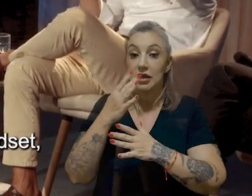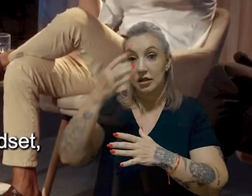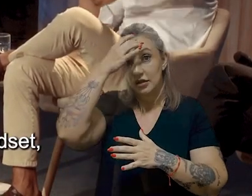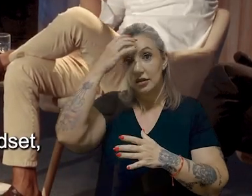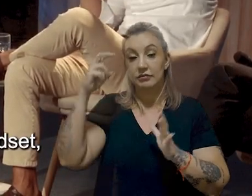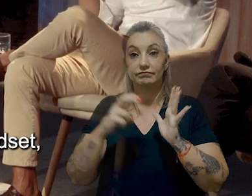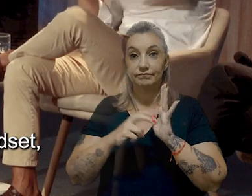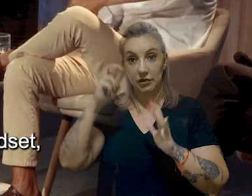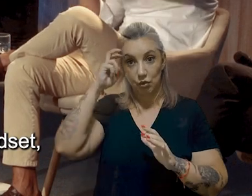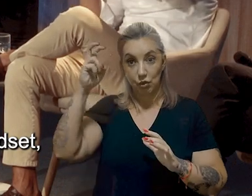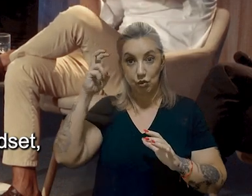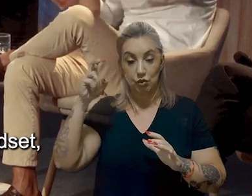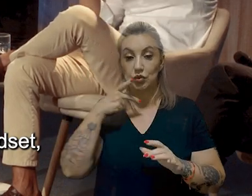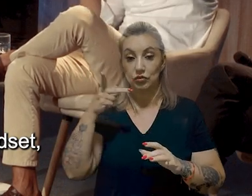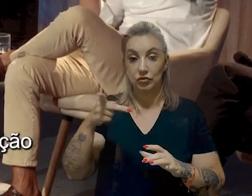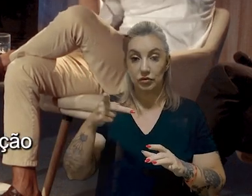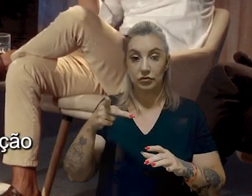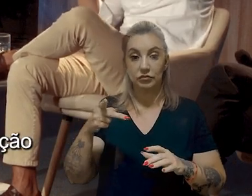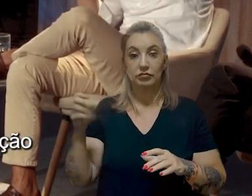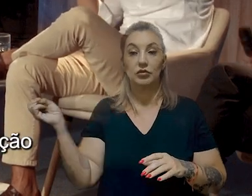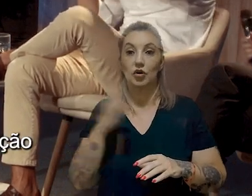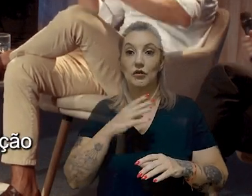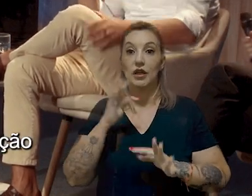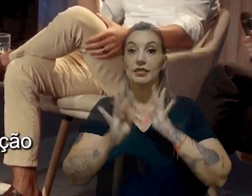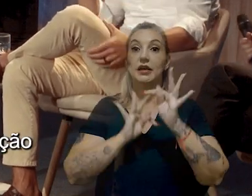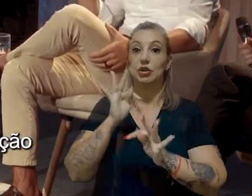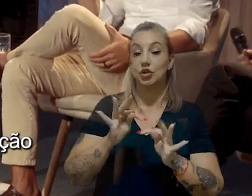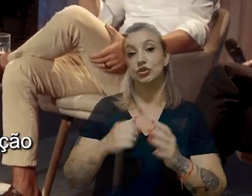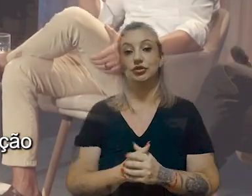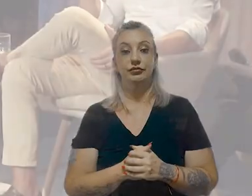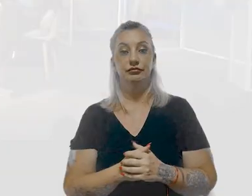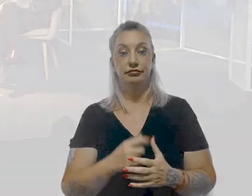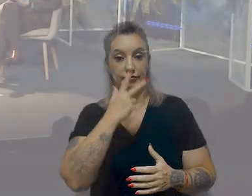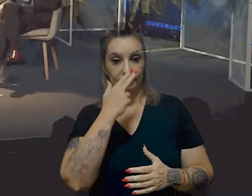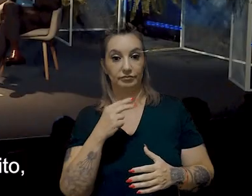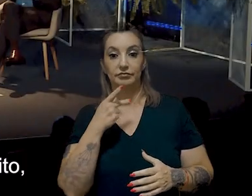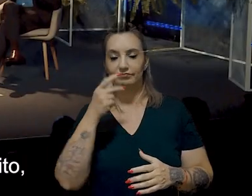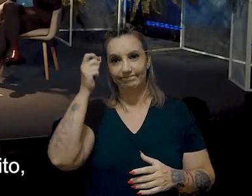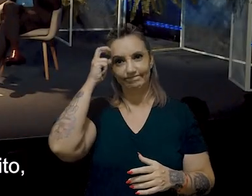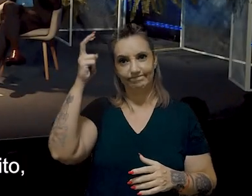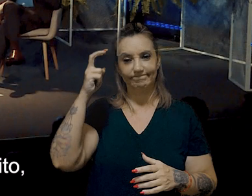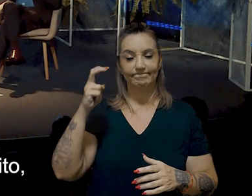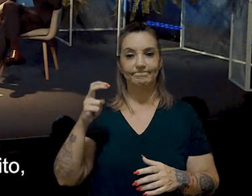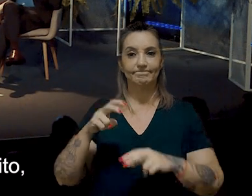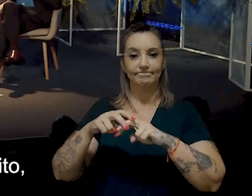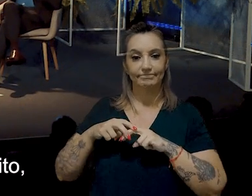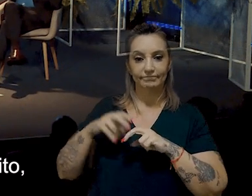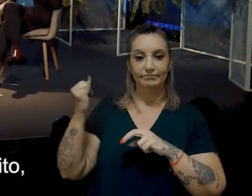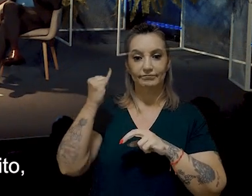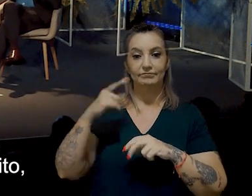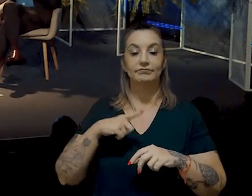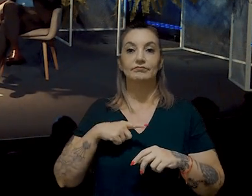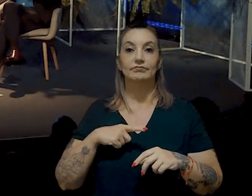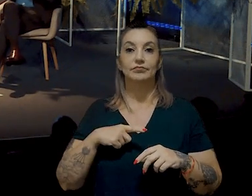esse mindset essa cultura que o que o Fábio falou acho que é cultura mesmo de inovação e tecnologia é eu acho que falando de Cultura por exemplo uma coisa que a